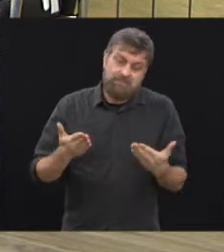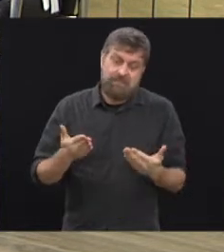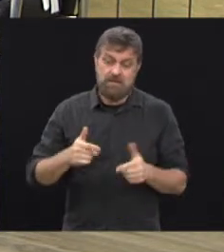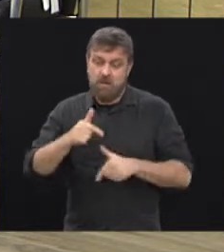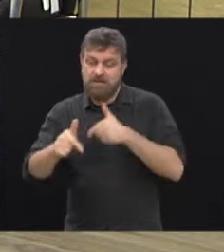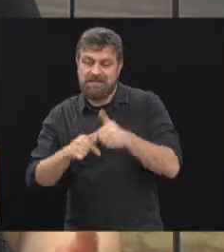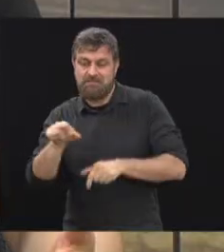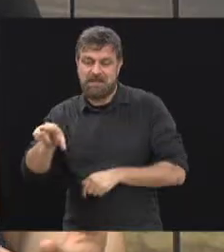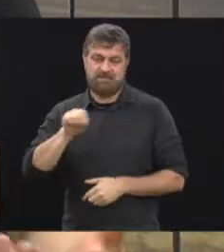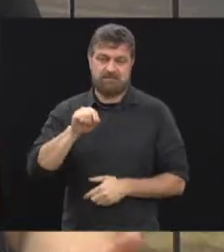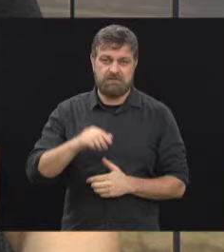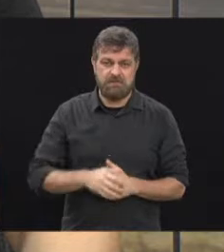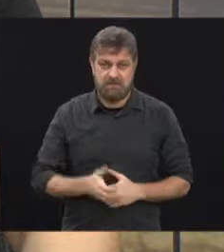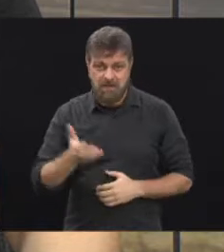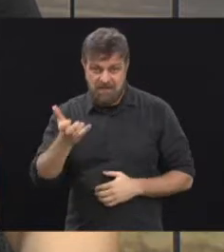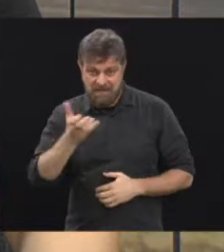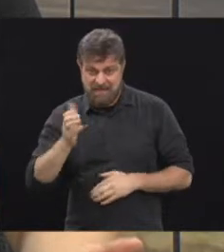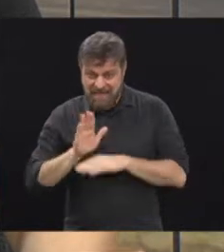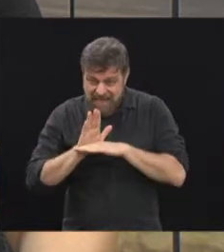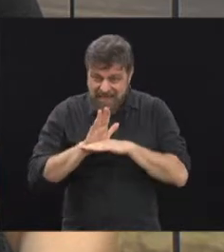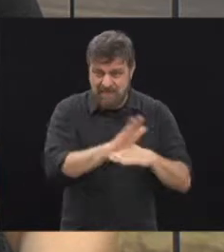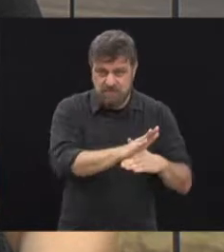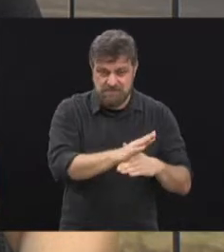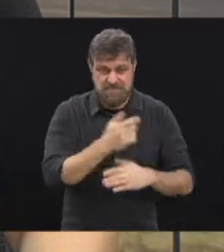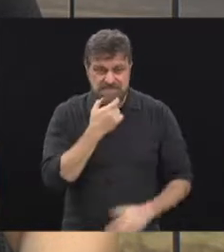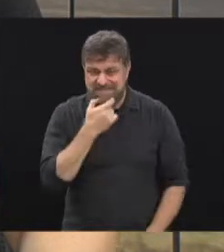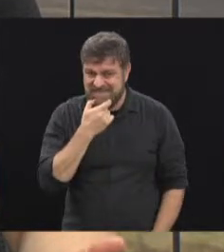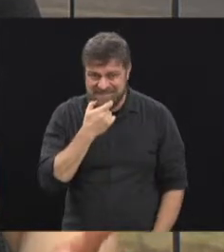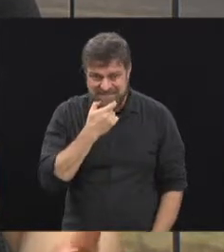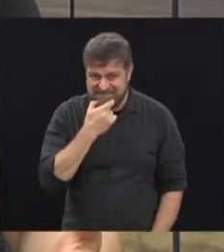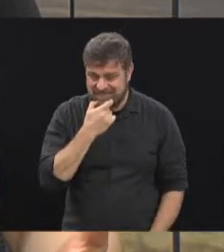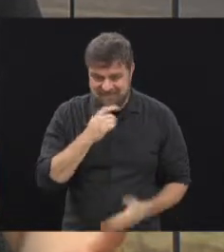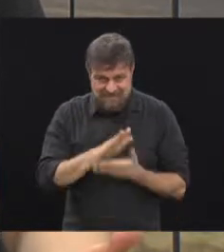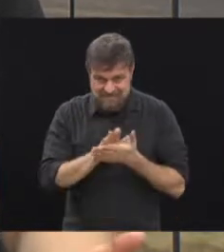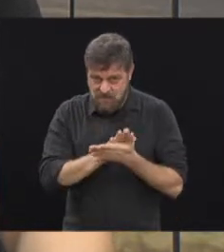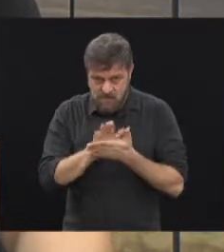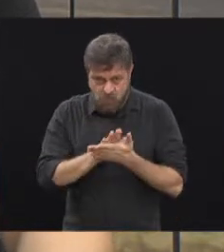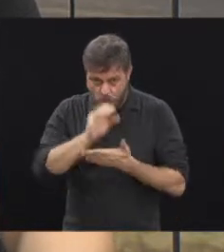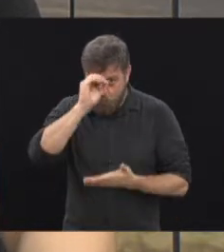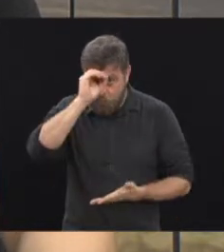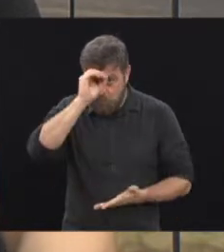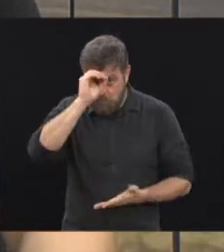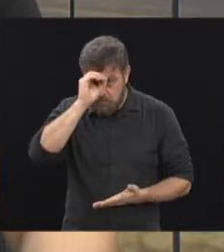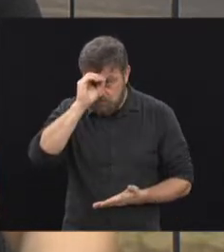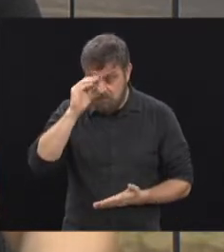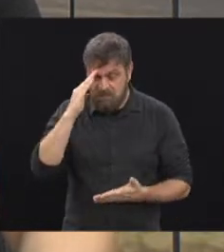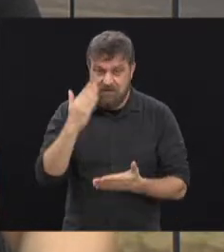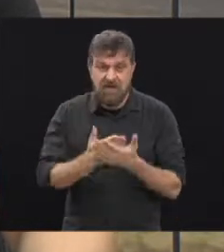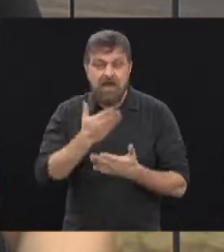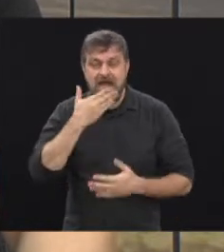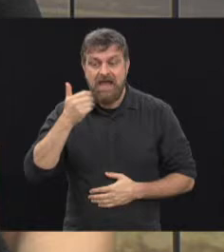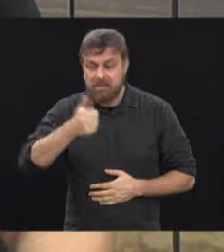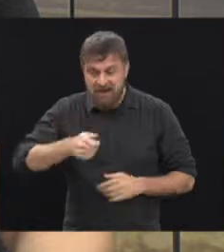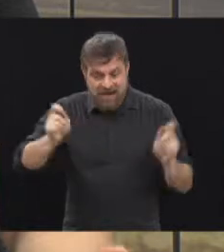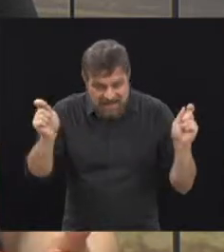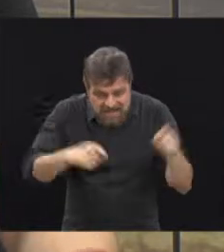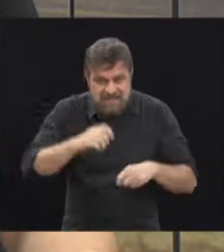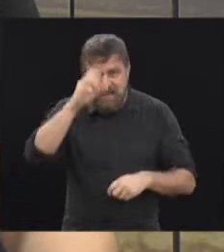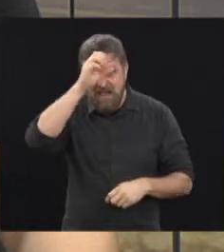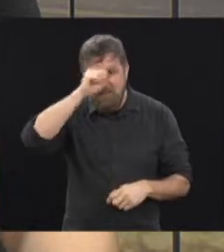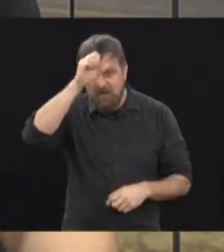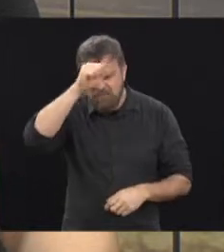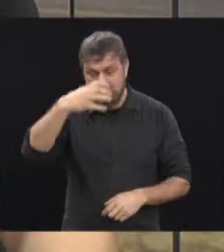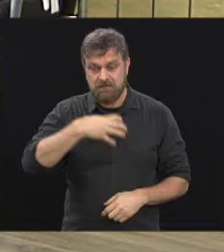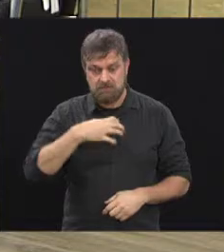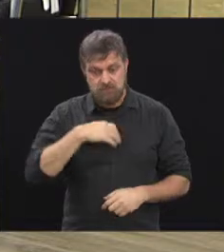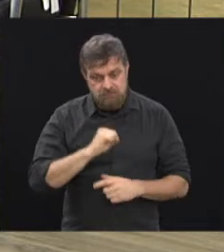você escolher, mas se você quer muito ajudar e não fala inglês, é o que a gente acredita ser o melhor caminho para você aprender e do jeito